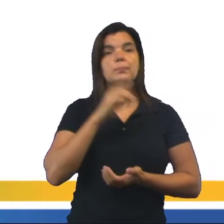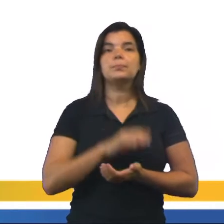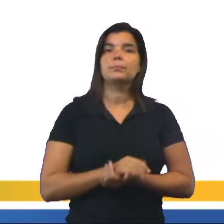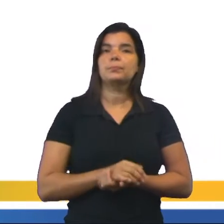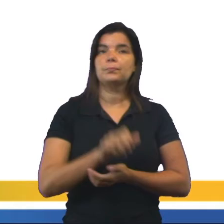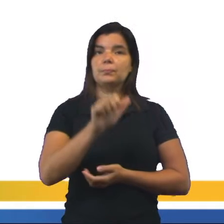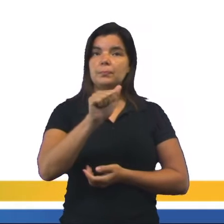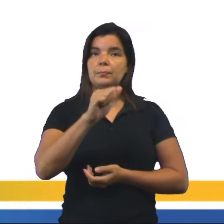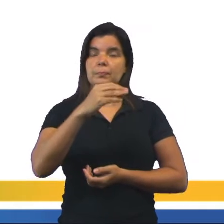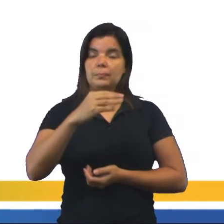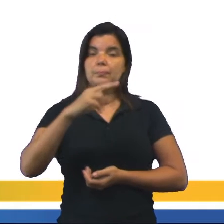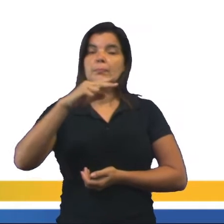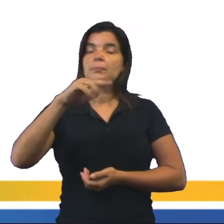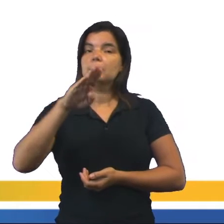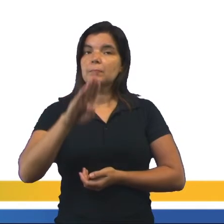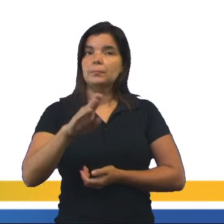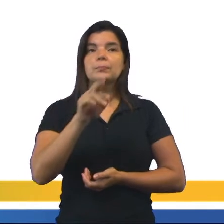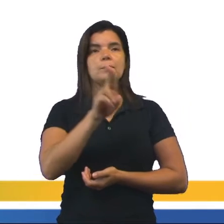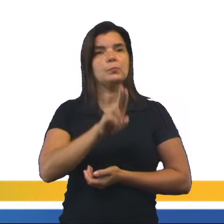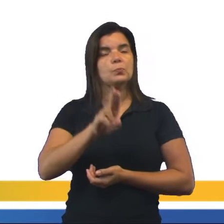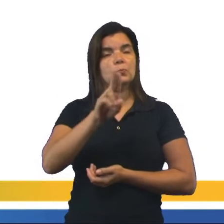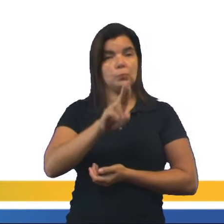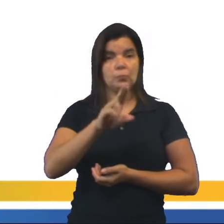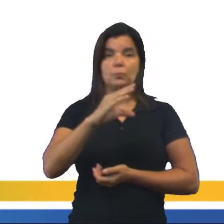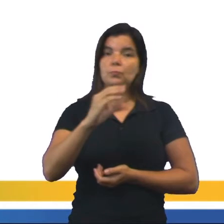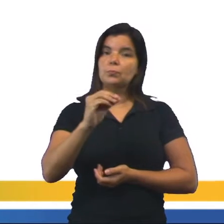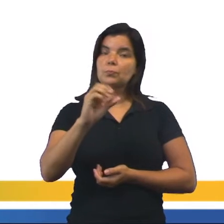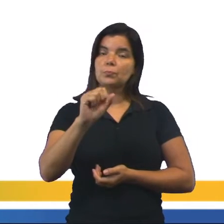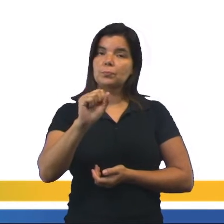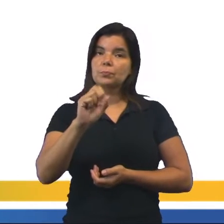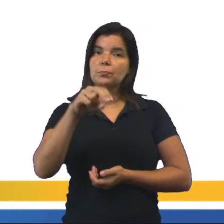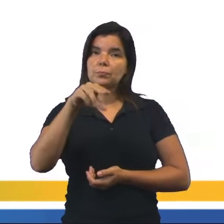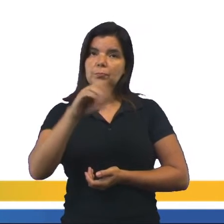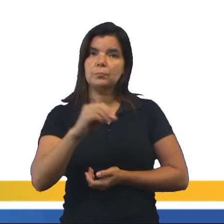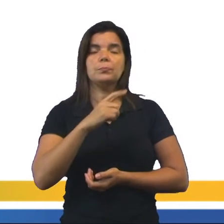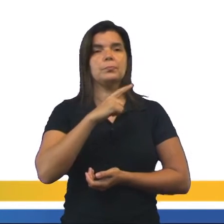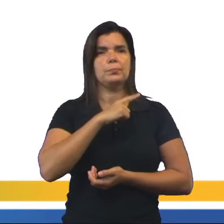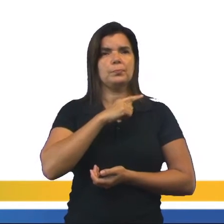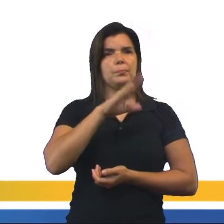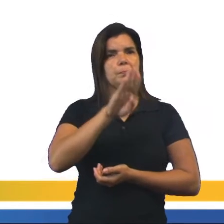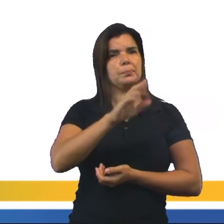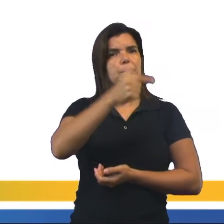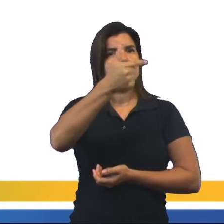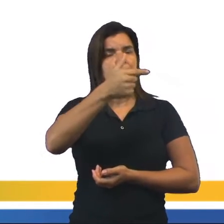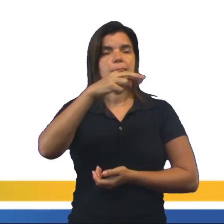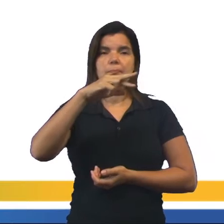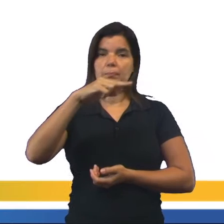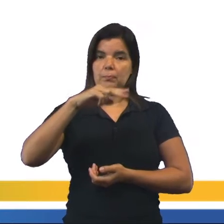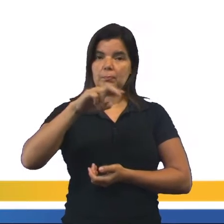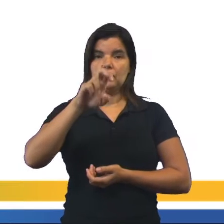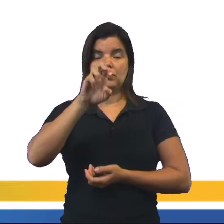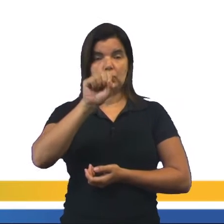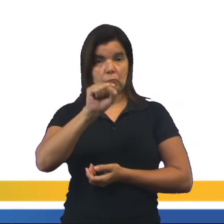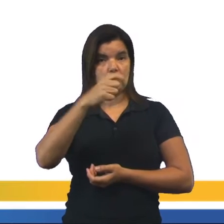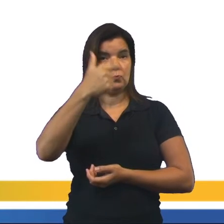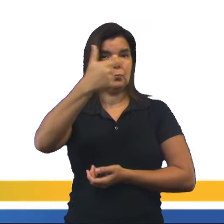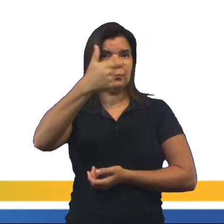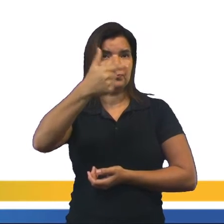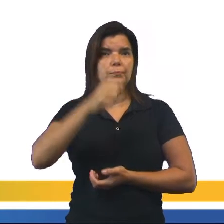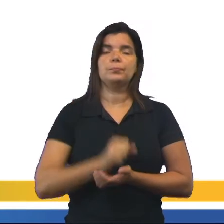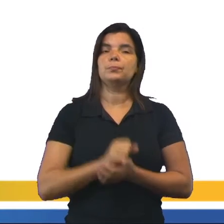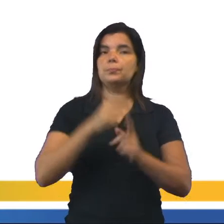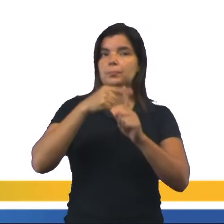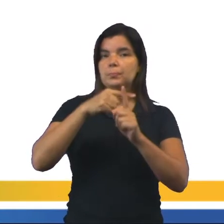AC é igual a B. Usando a lei dos cossenos, nós vamos ter B ao quadrado é igual a 8 ao